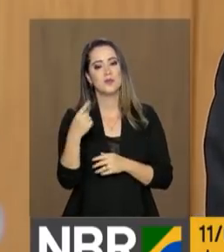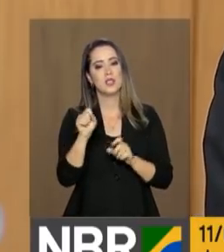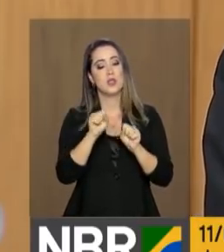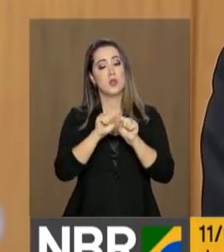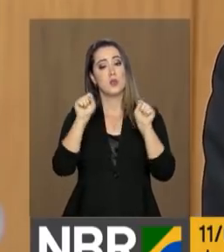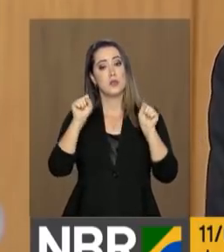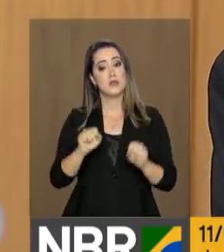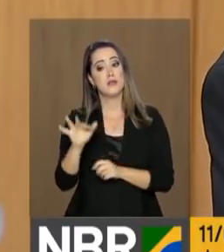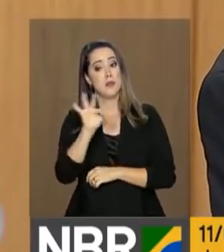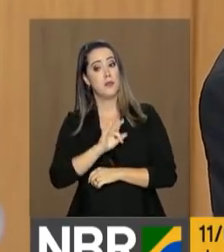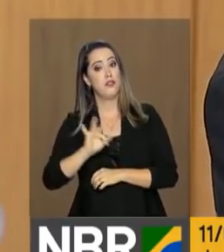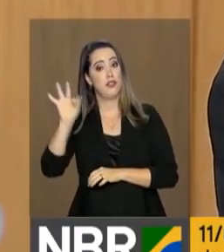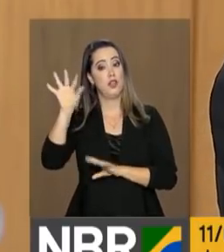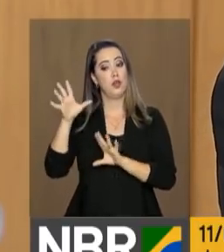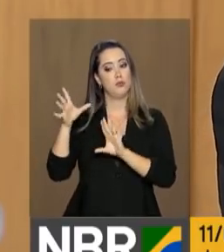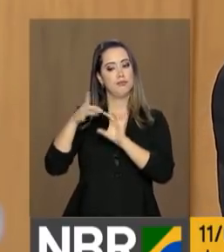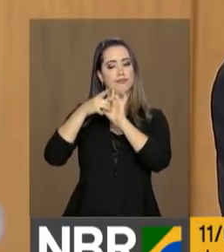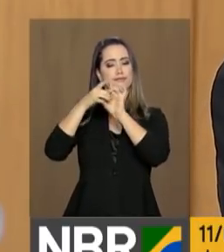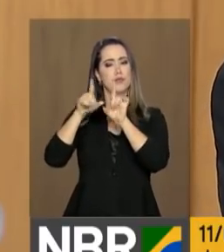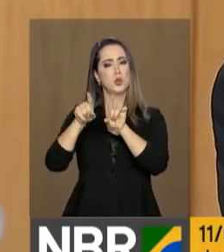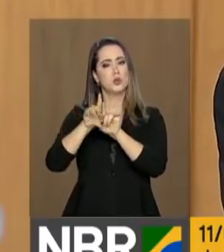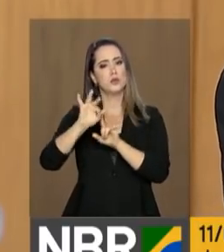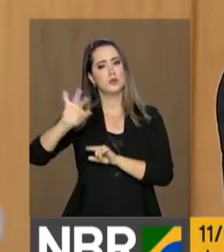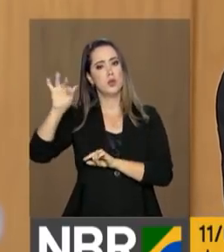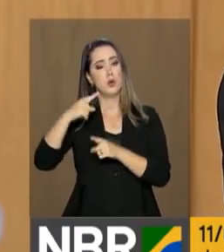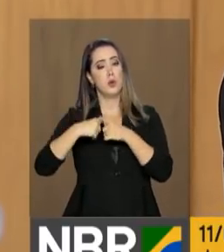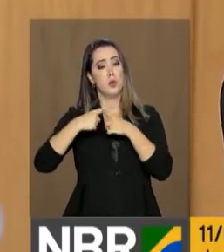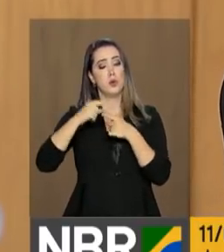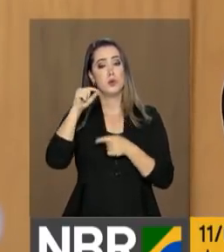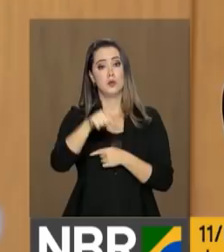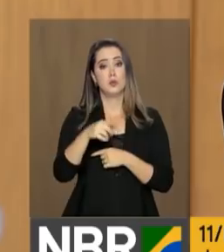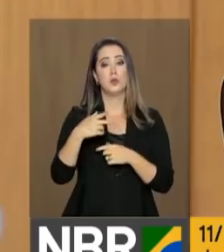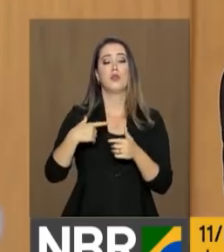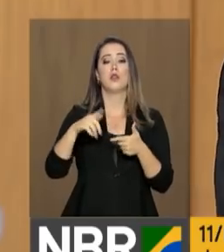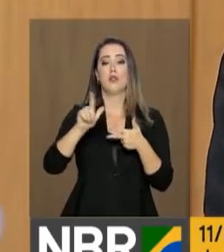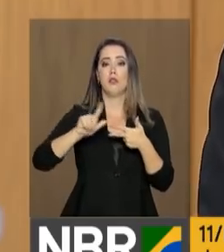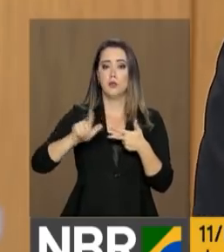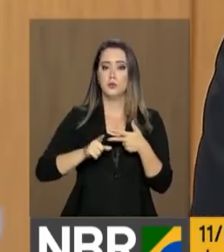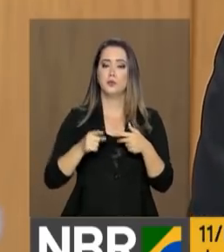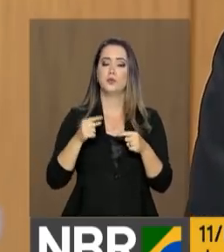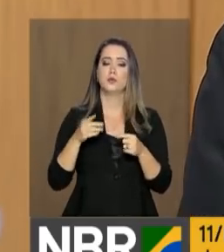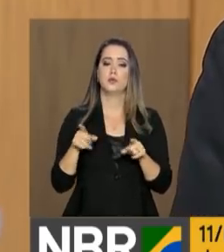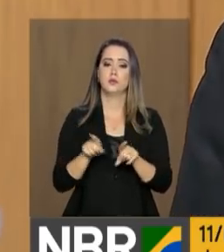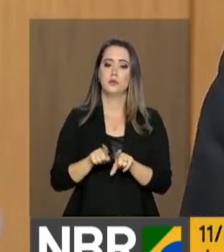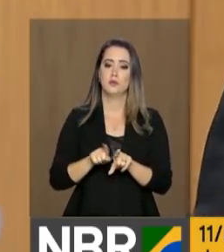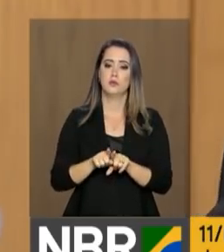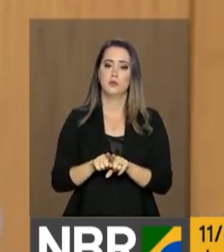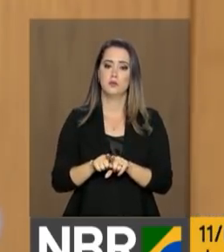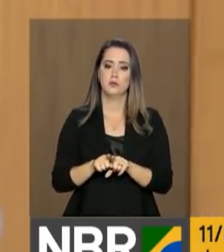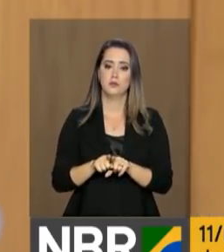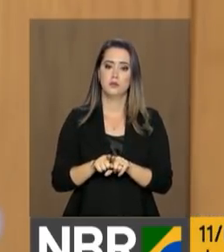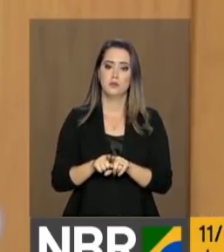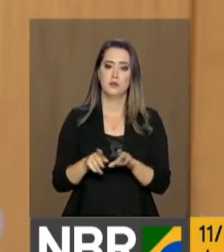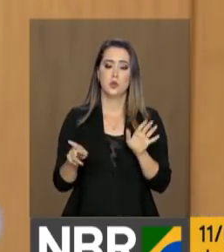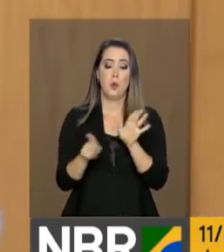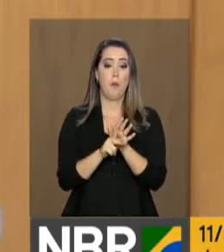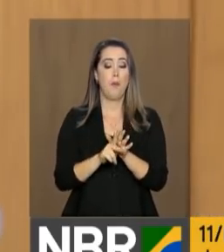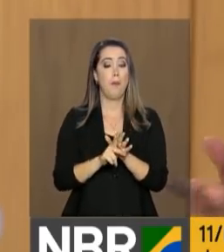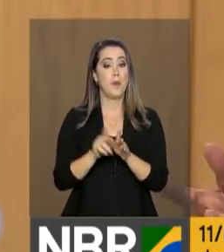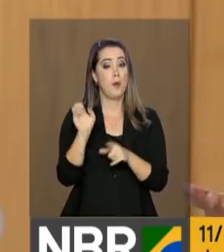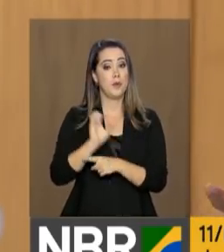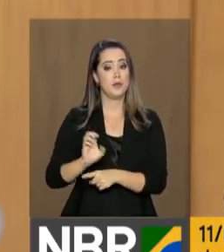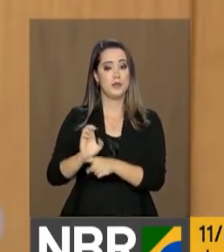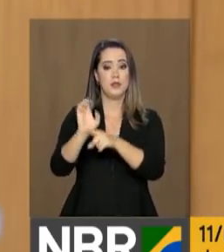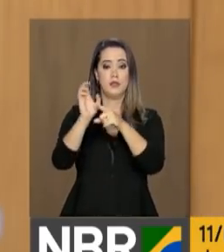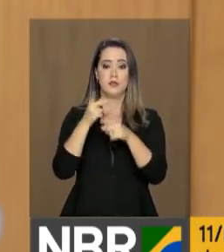federativo quando postulam sob o foco legislativo também para os seus estados este eu